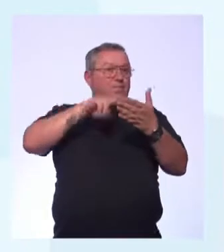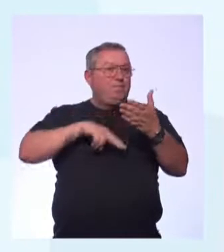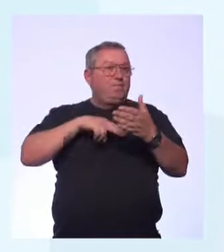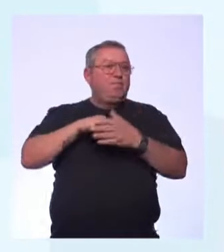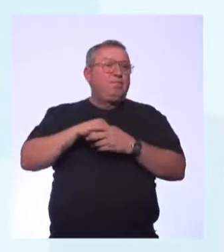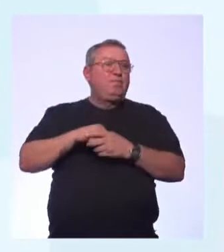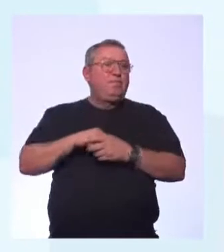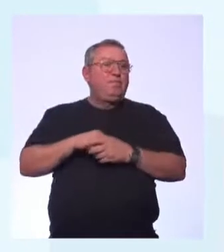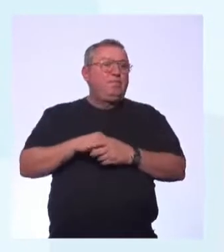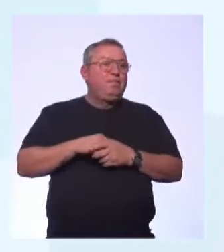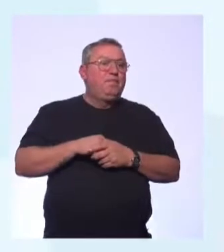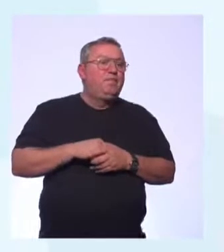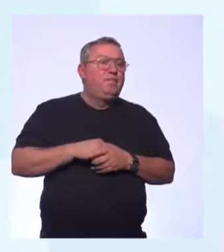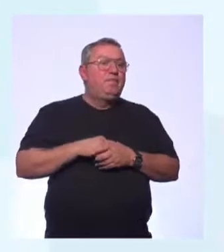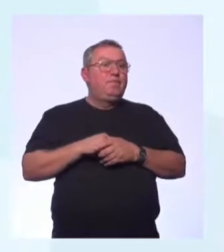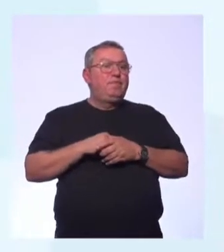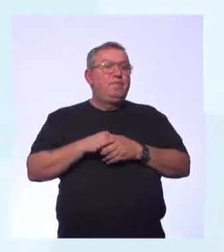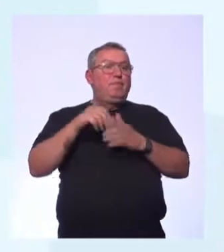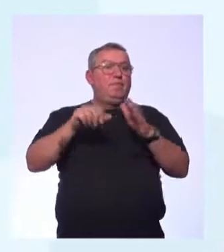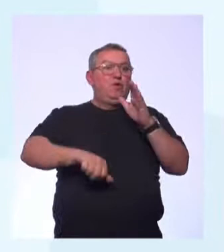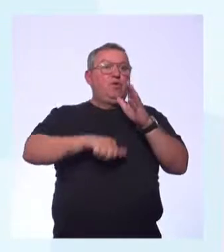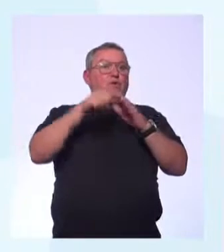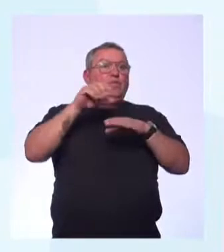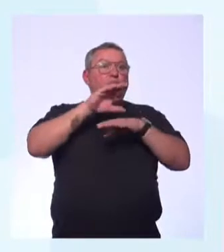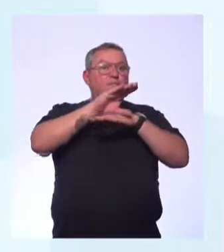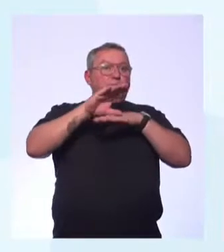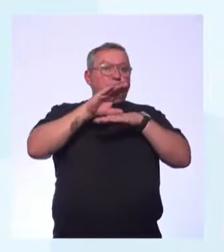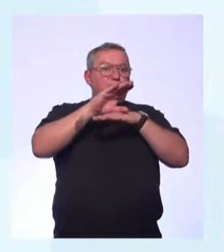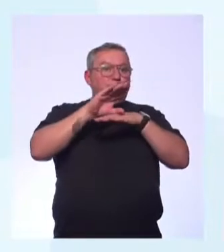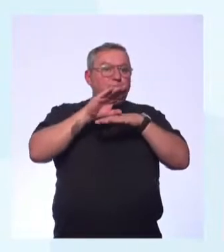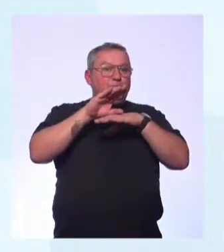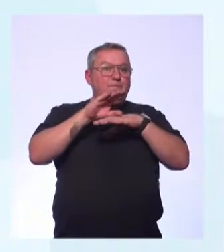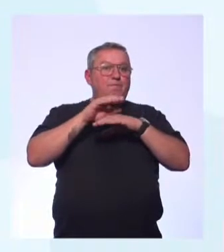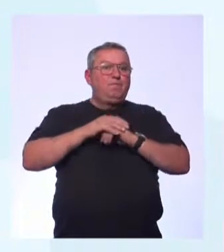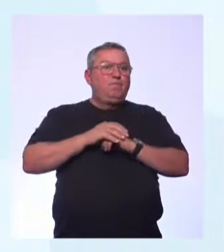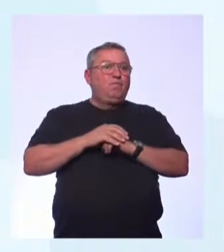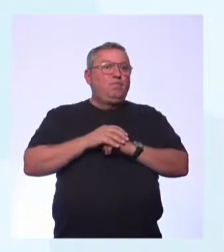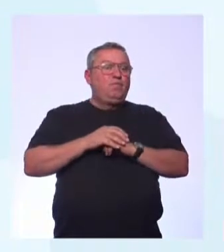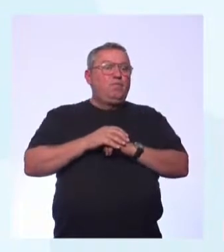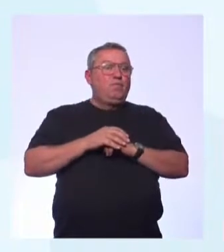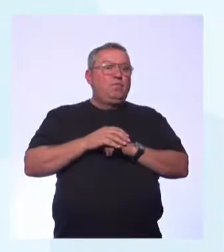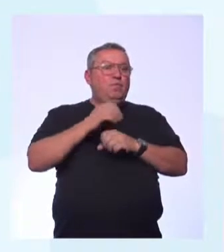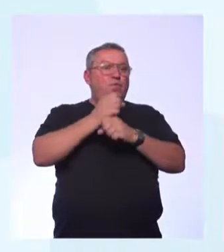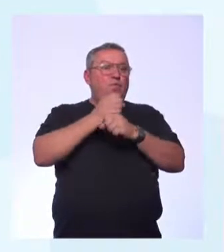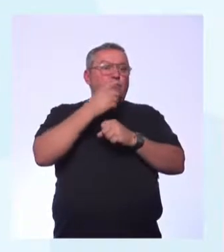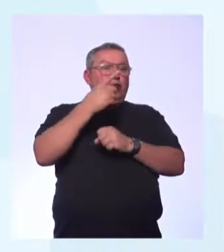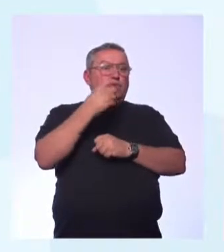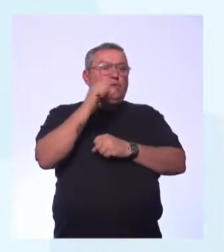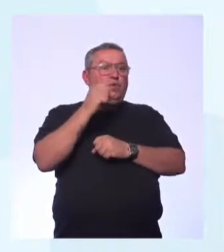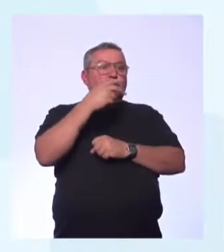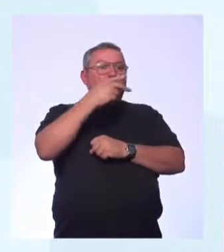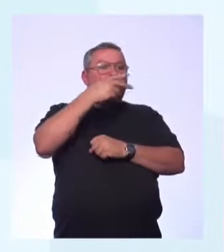Então, leitura compartilhada. A primeira Constituição do Brasil. No ano de